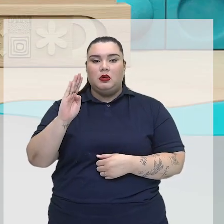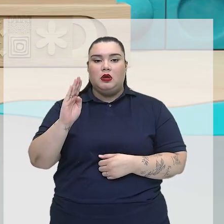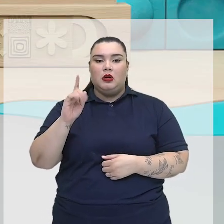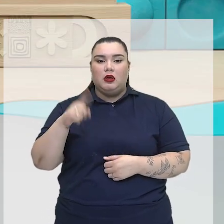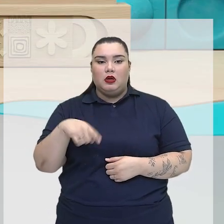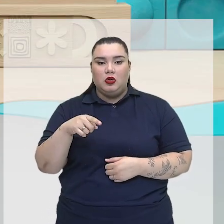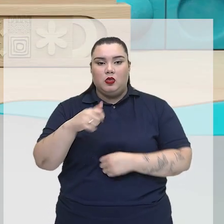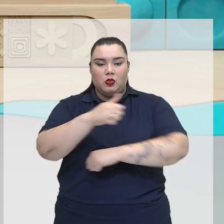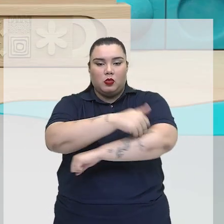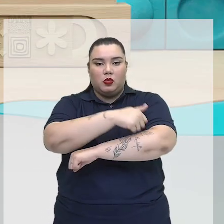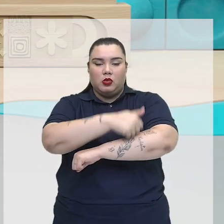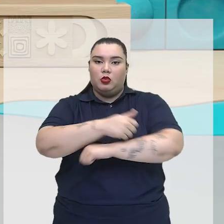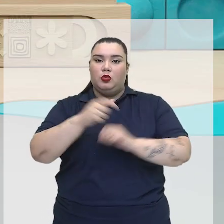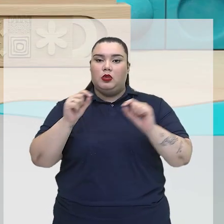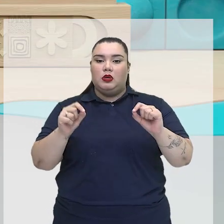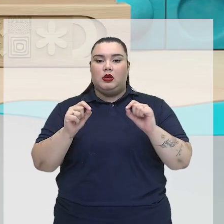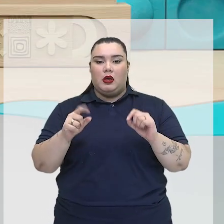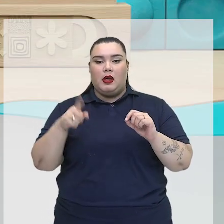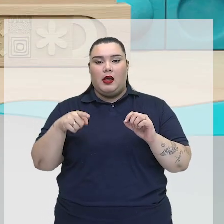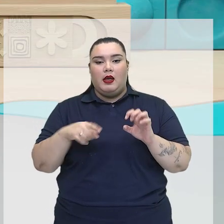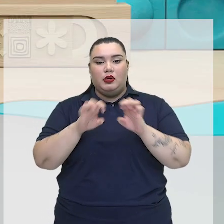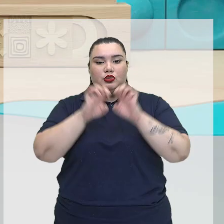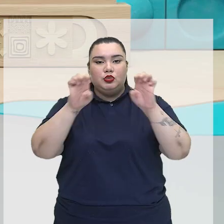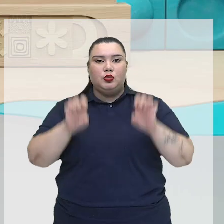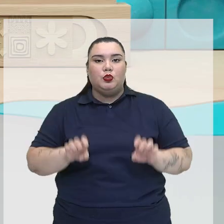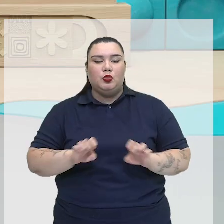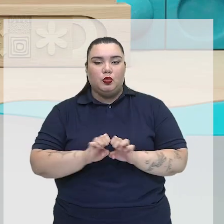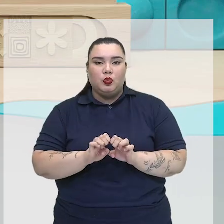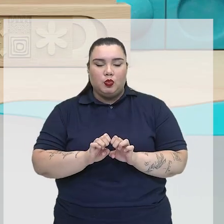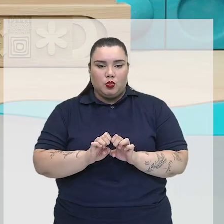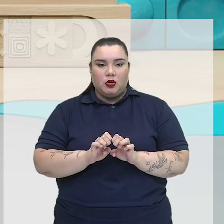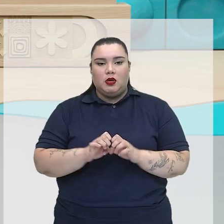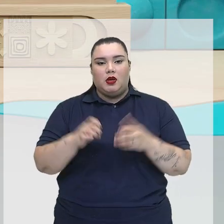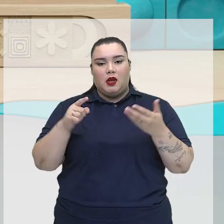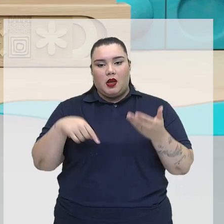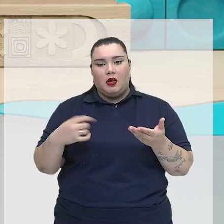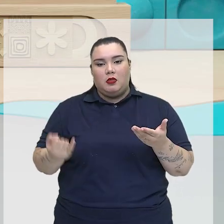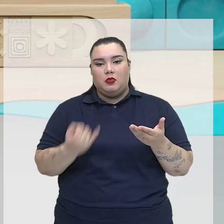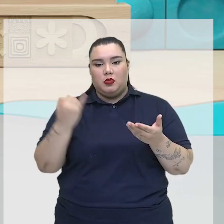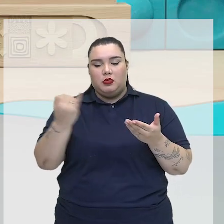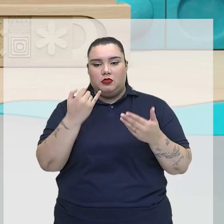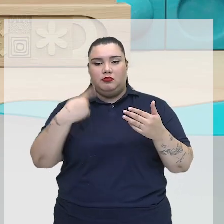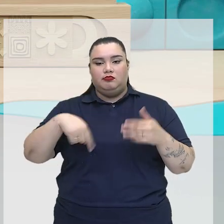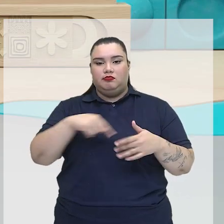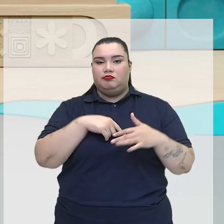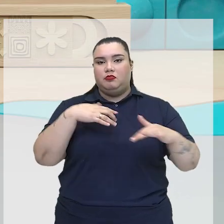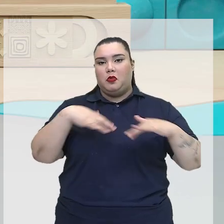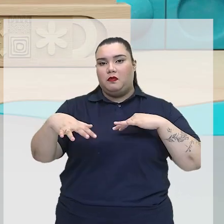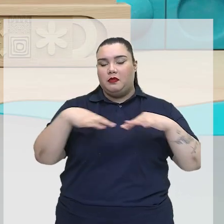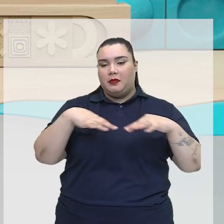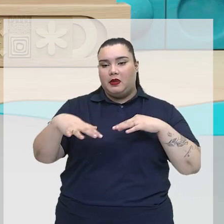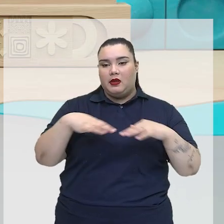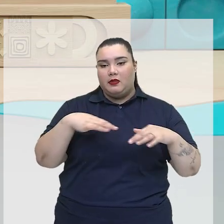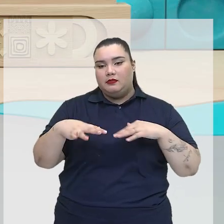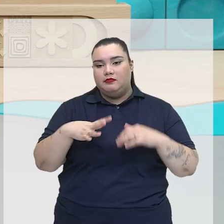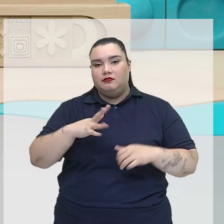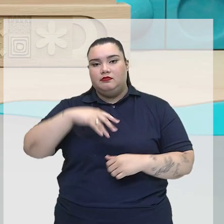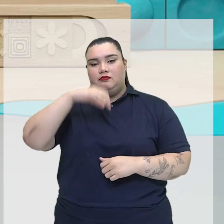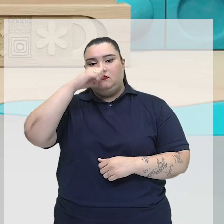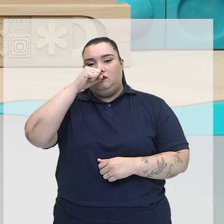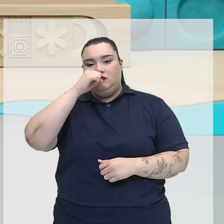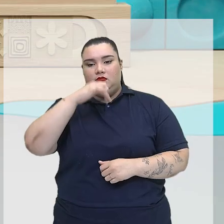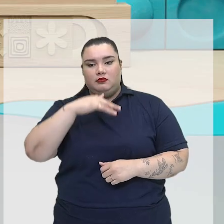função principal do osso é estrutural, ou seja, é essencial para a nossa locomoção, para a